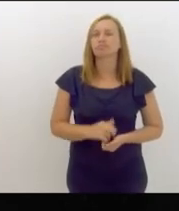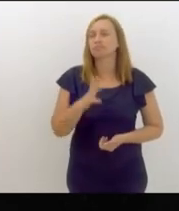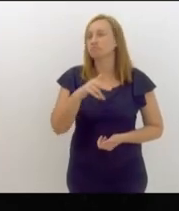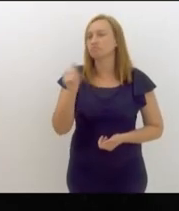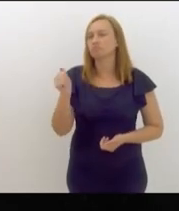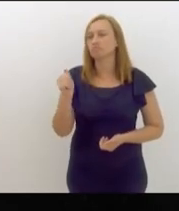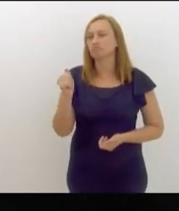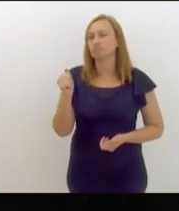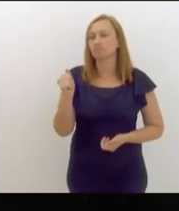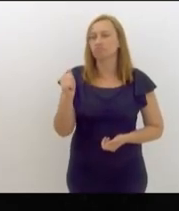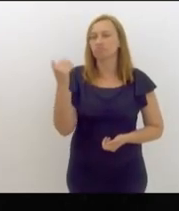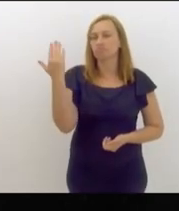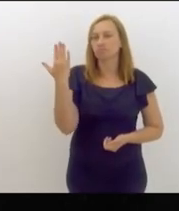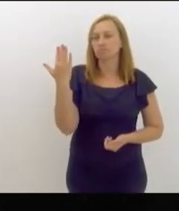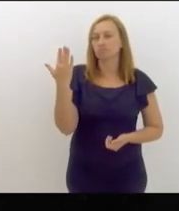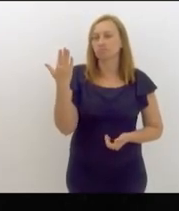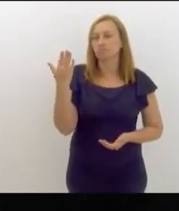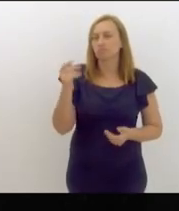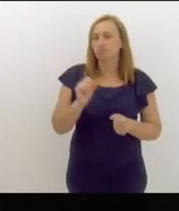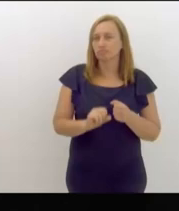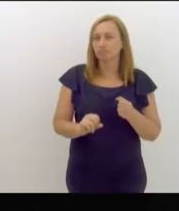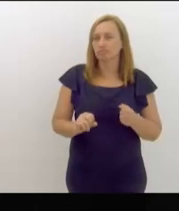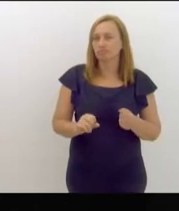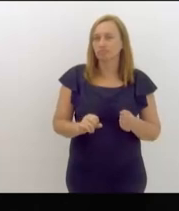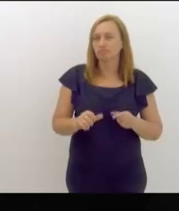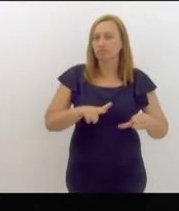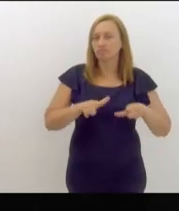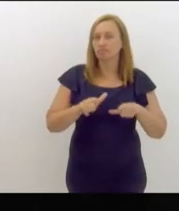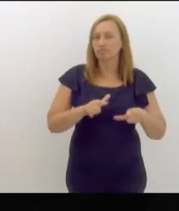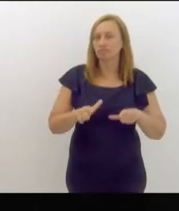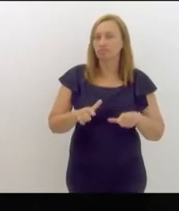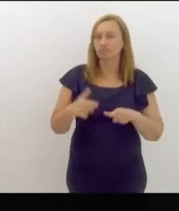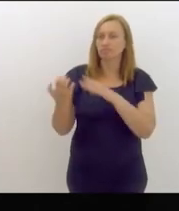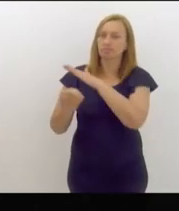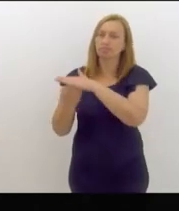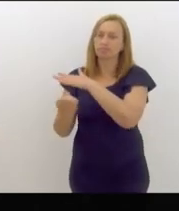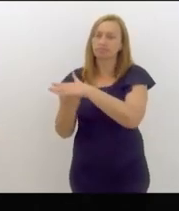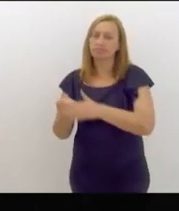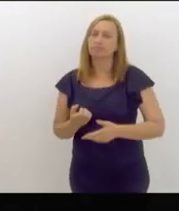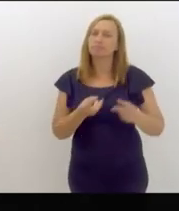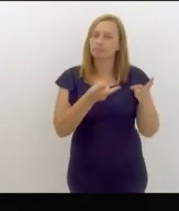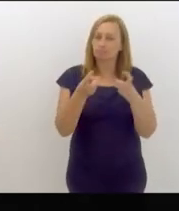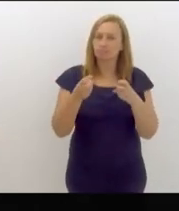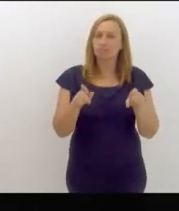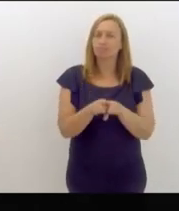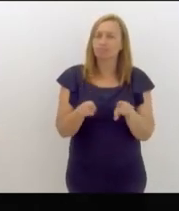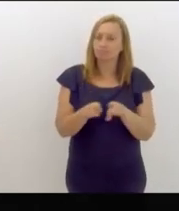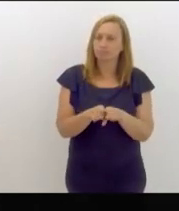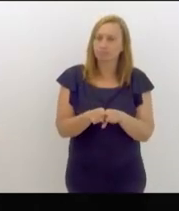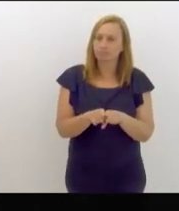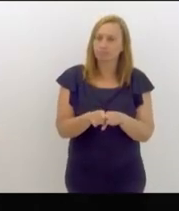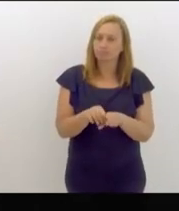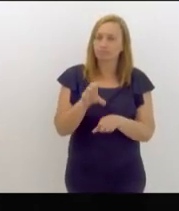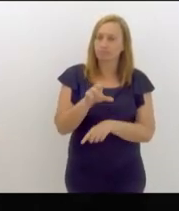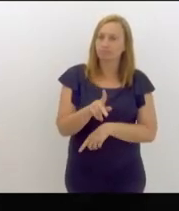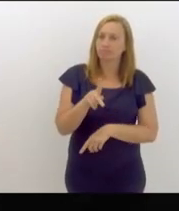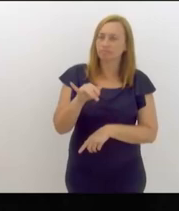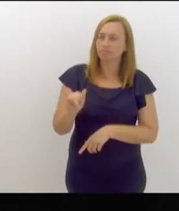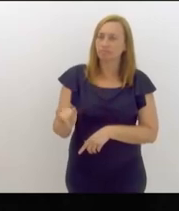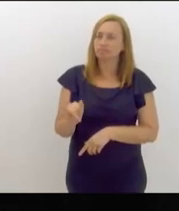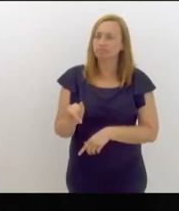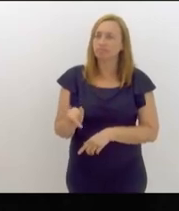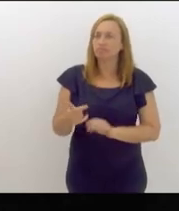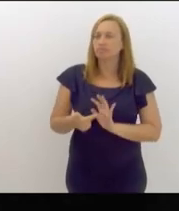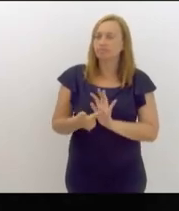cumpridos as obrigações mínimas dessa concessionária e a gente observou também a gente observou não a CPI apontou